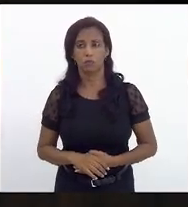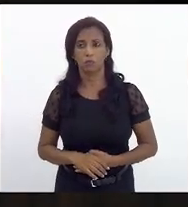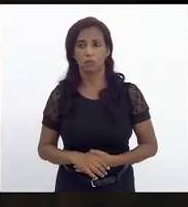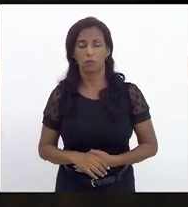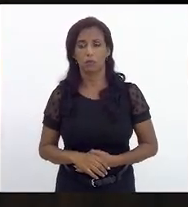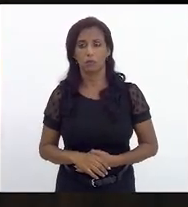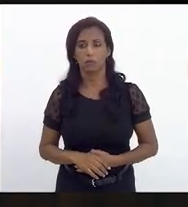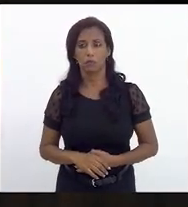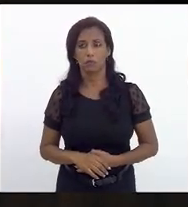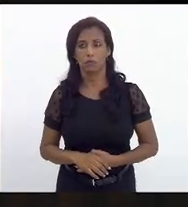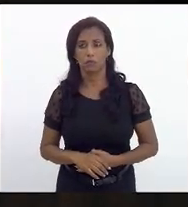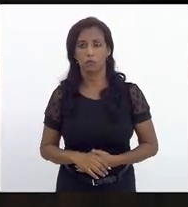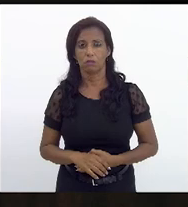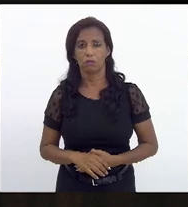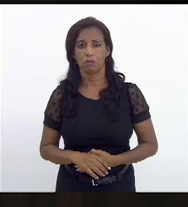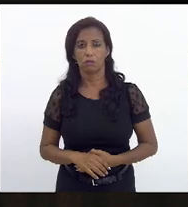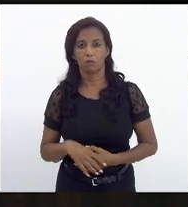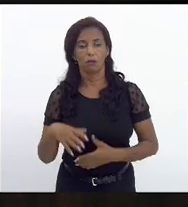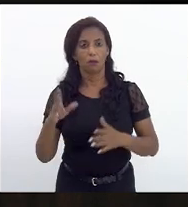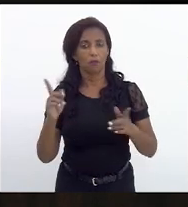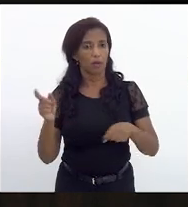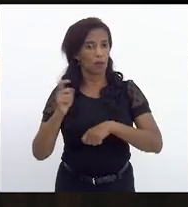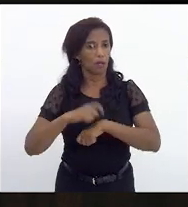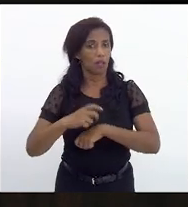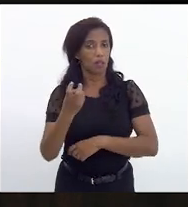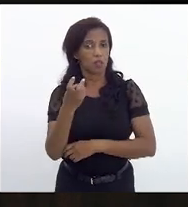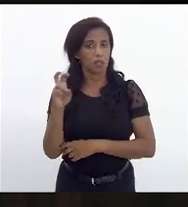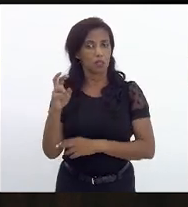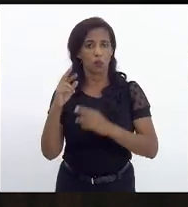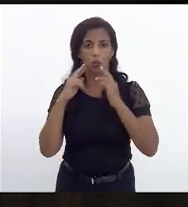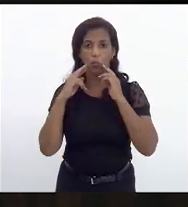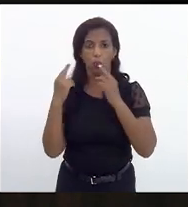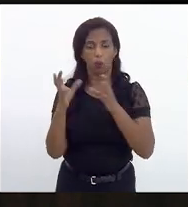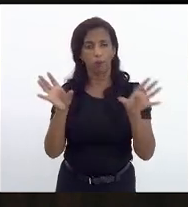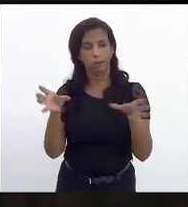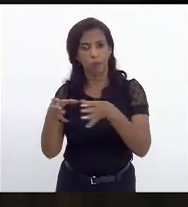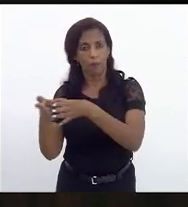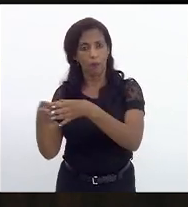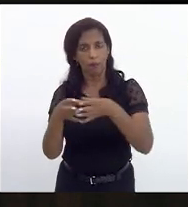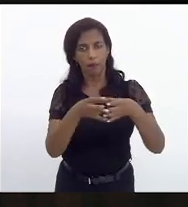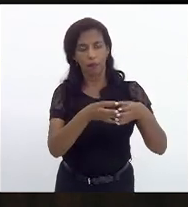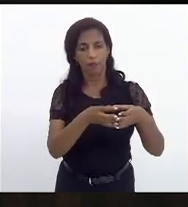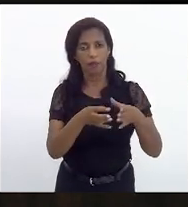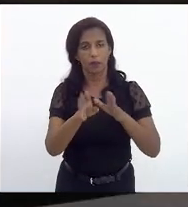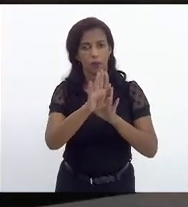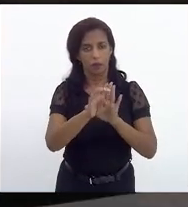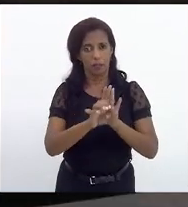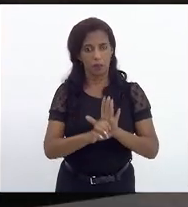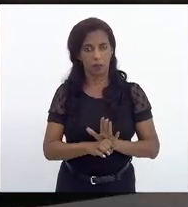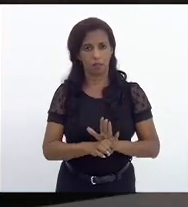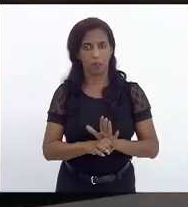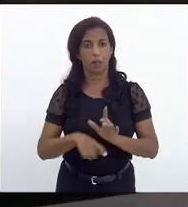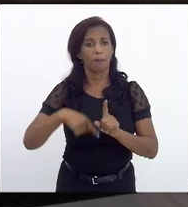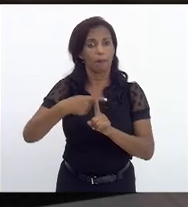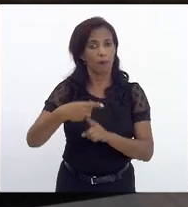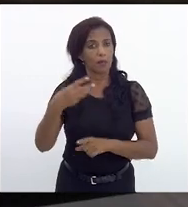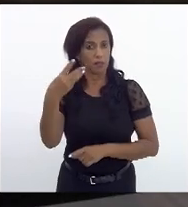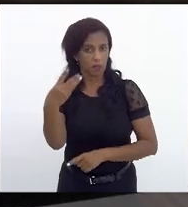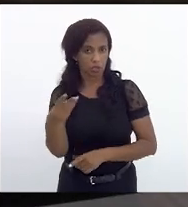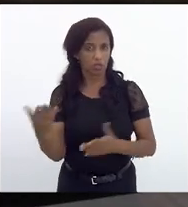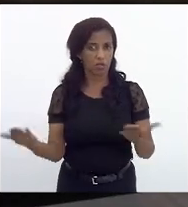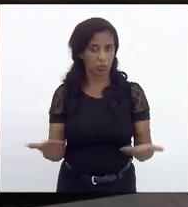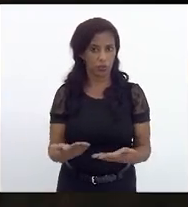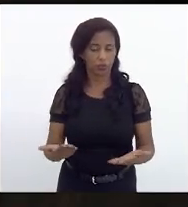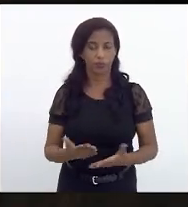até o intertício das 5 sessões da Comissão de Emendas, as comissões que... Inclusive essas 3 que nós estamos debatendo.